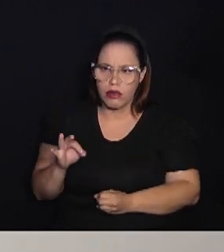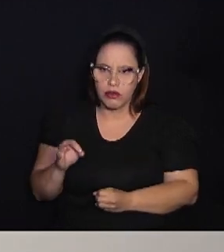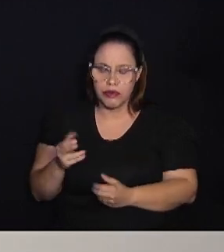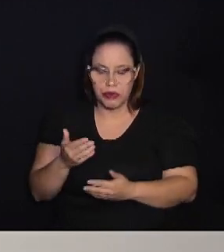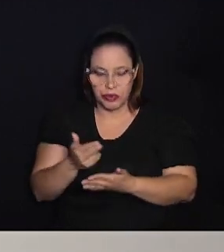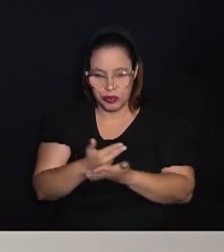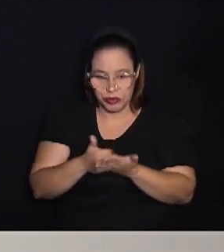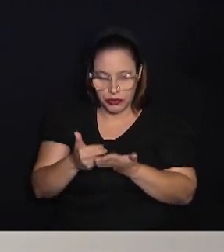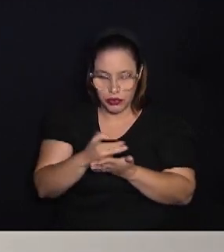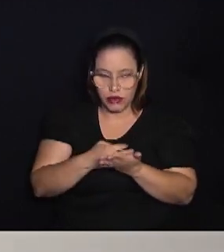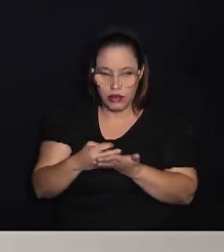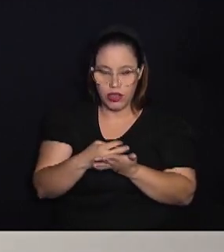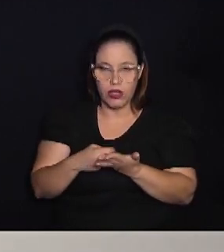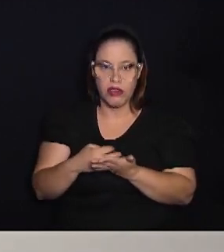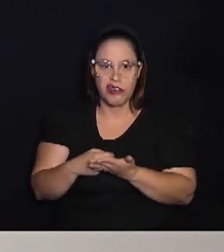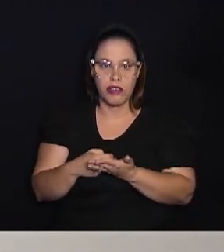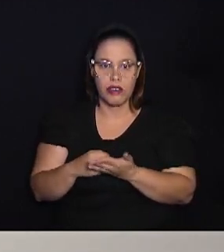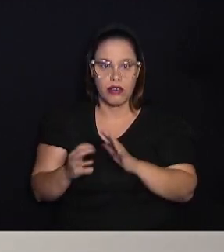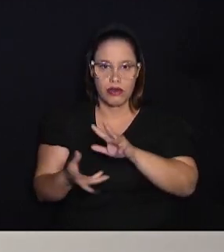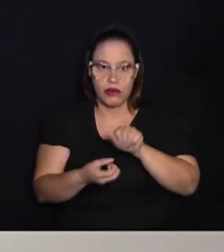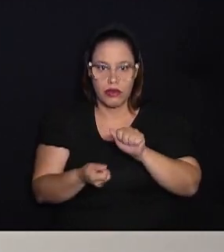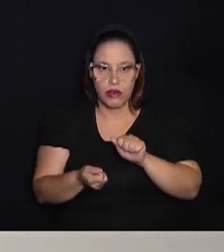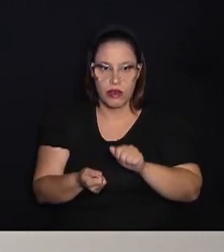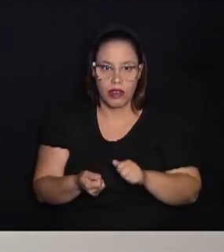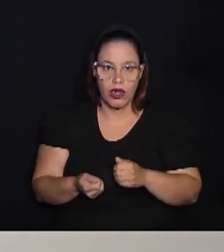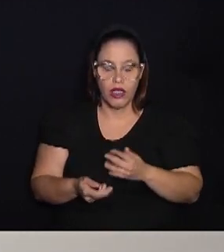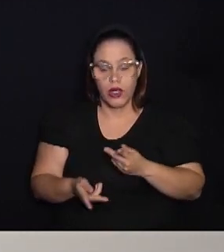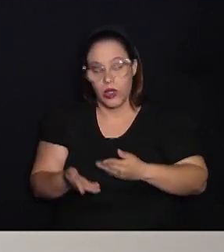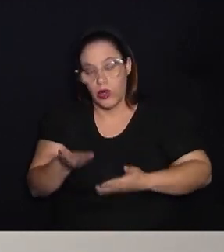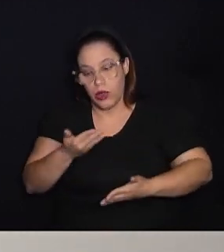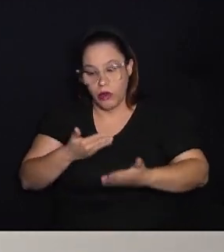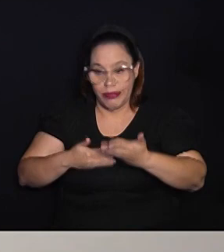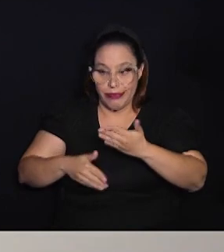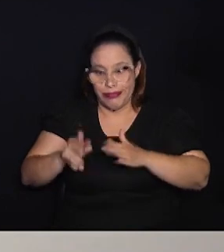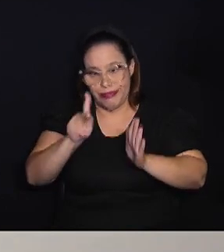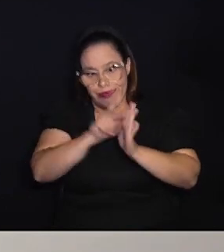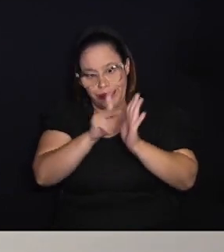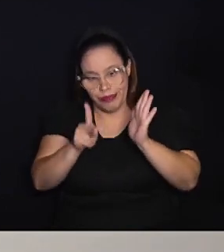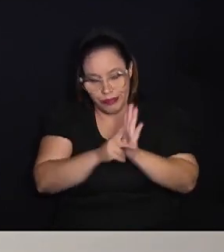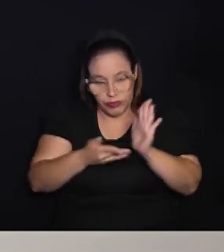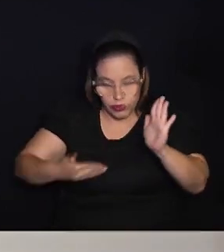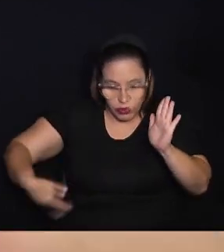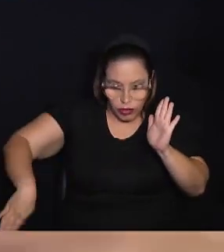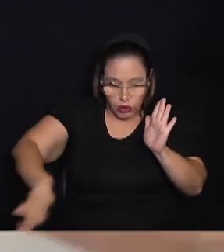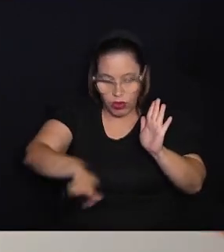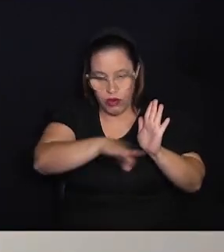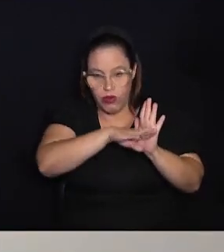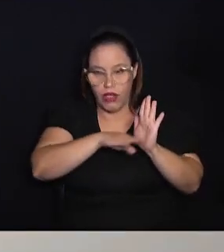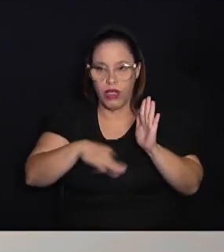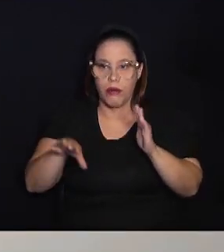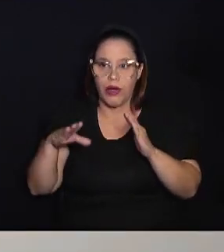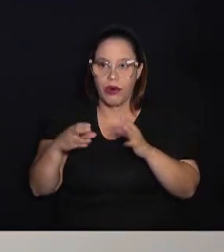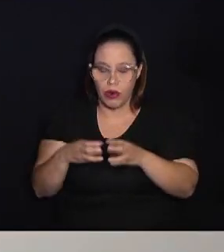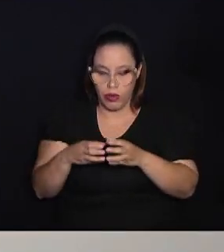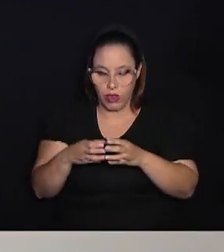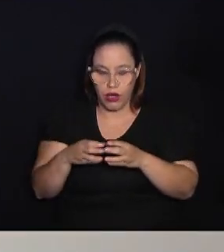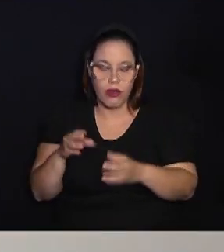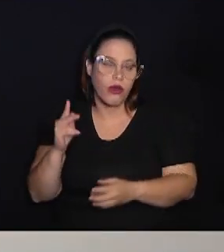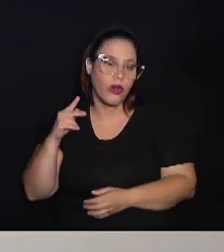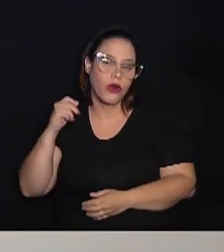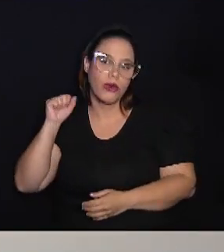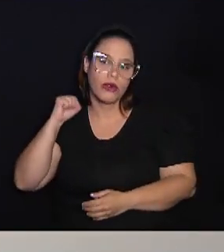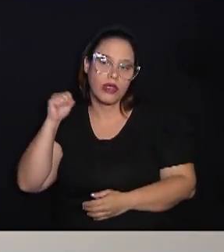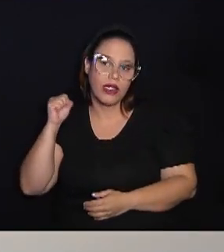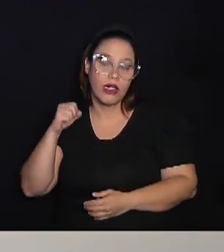Tá? O processo de votação agora vai para o Senado, que vai avaliar o projeto como